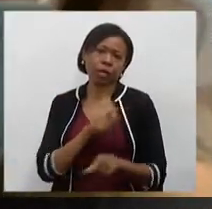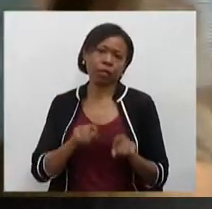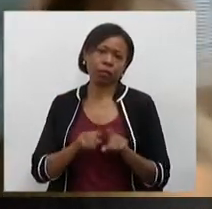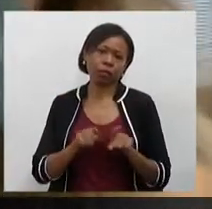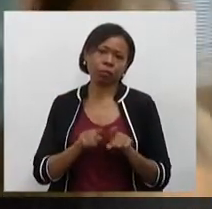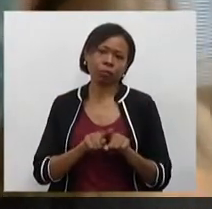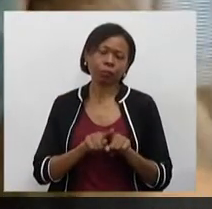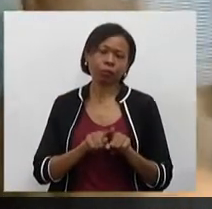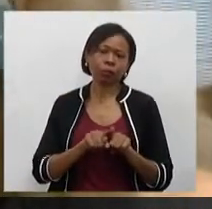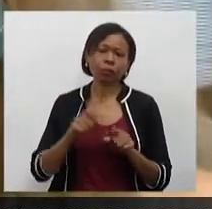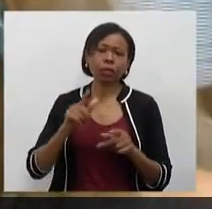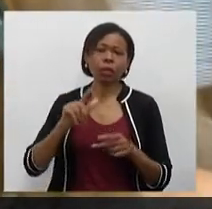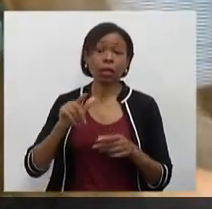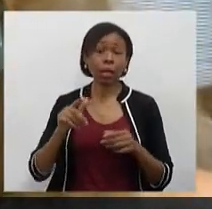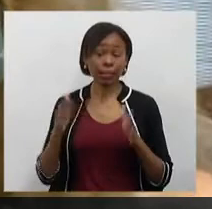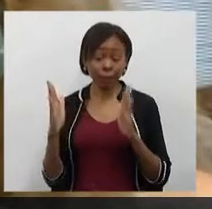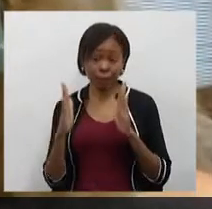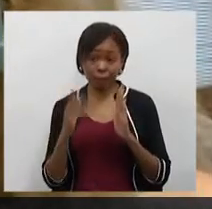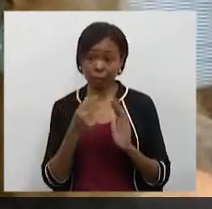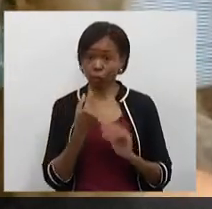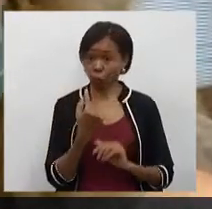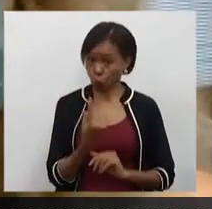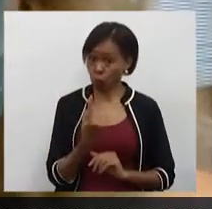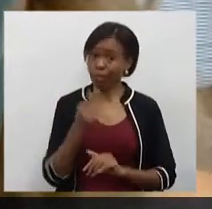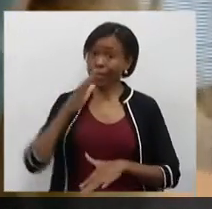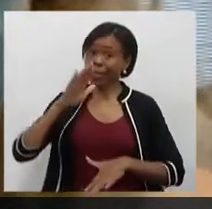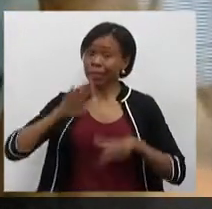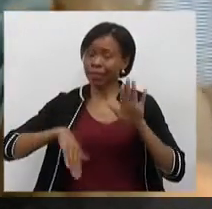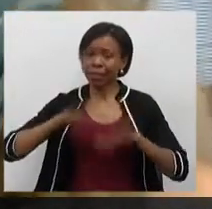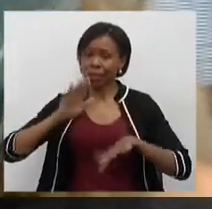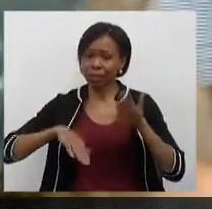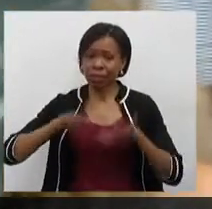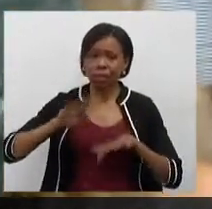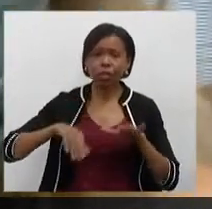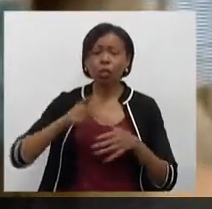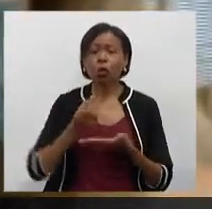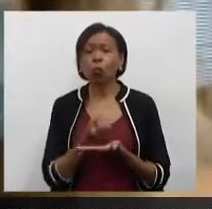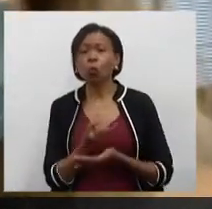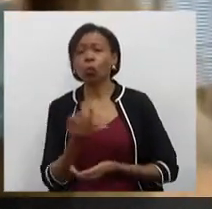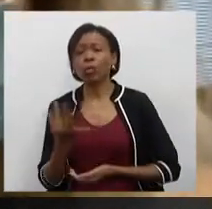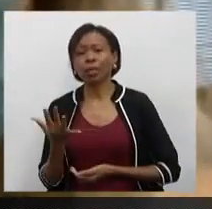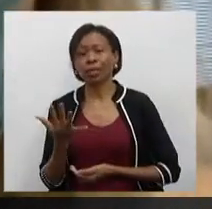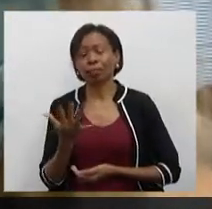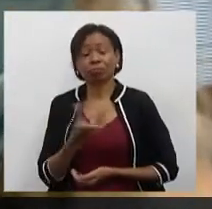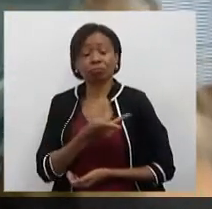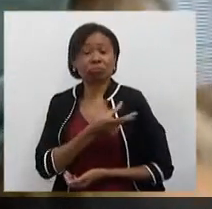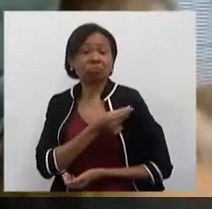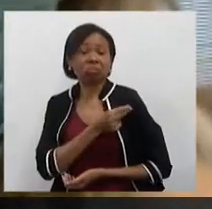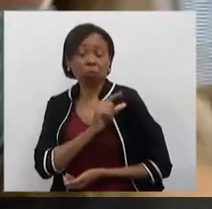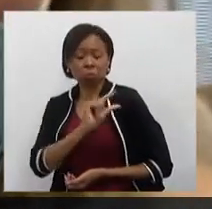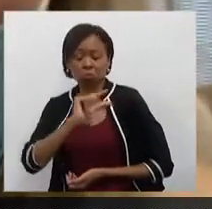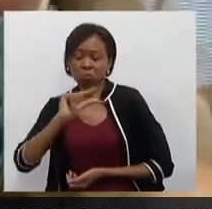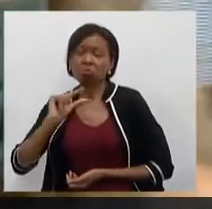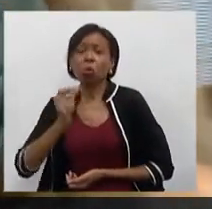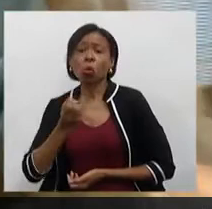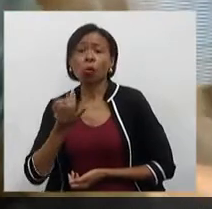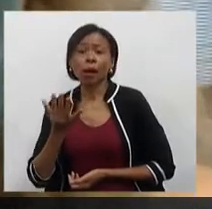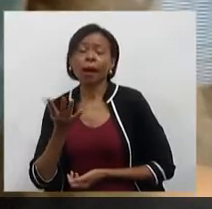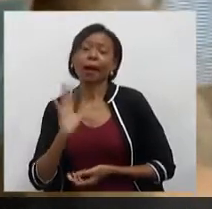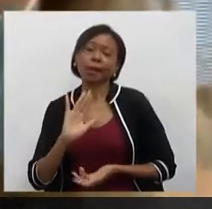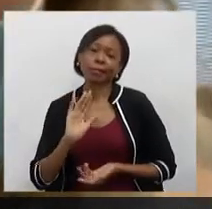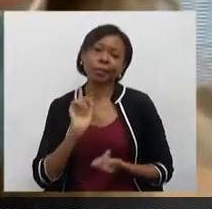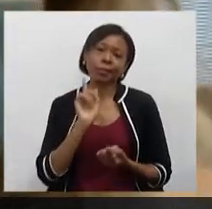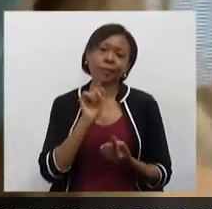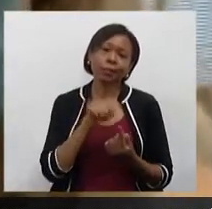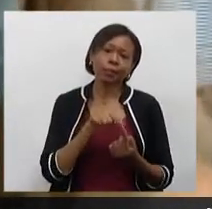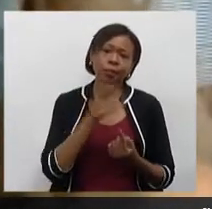de acordo com os quantitativos de doses disponibilizadas, as pessoas com síndrome de Down acima de 18 anos.